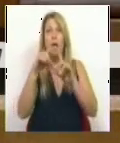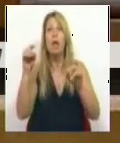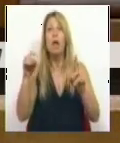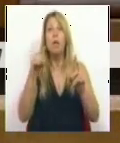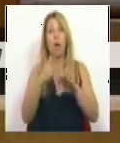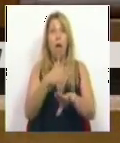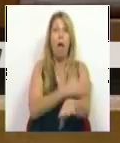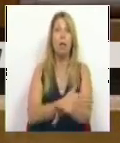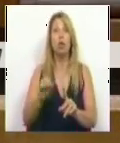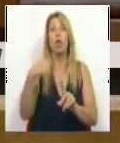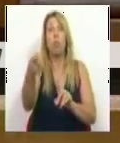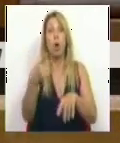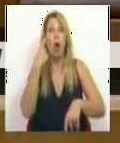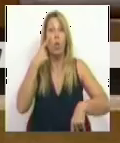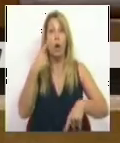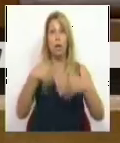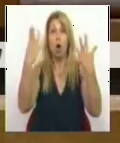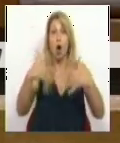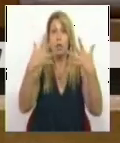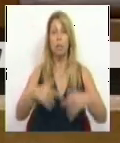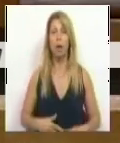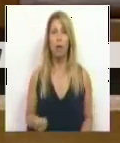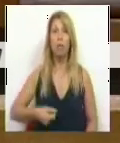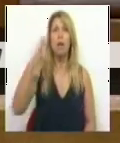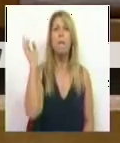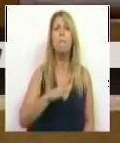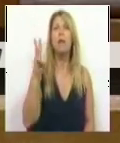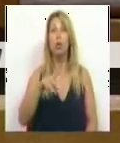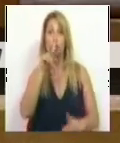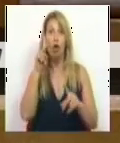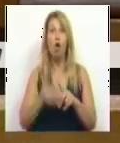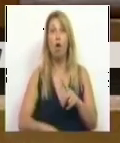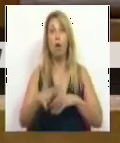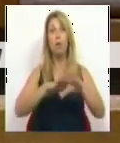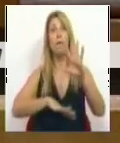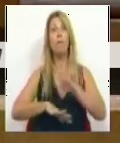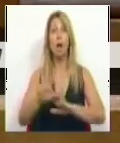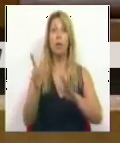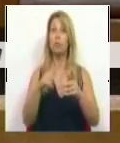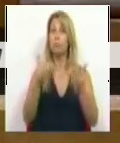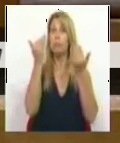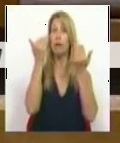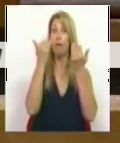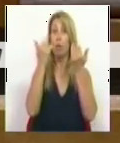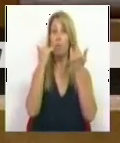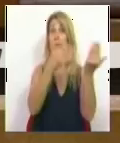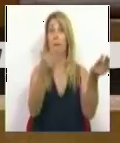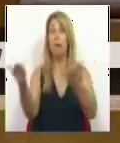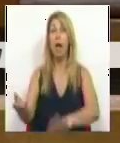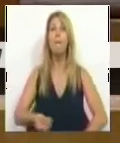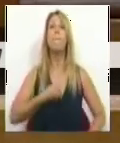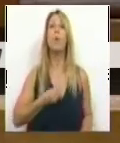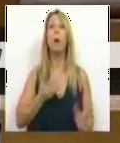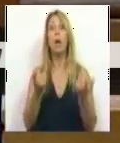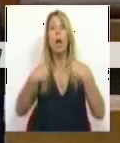do orçamento, indicação de centenas de milhões de cortes a fazer, comunicados preocupados e briefings em off